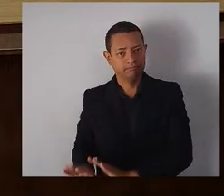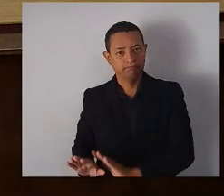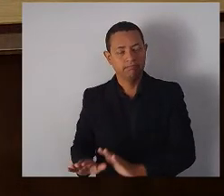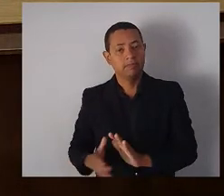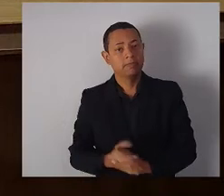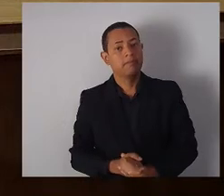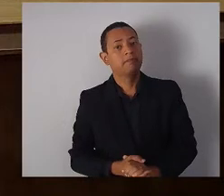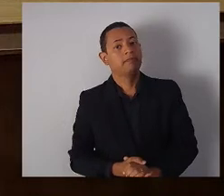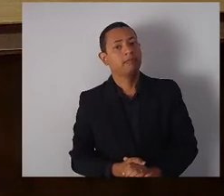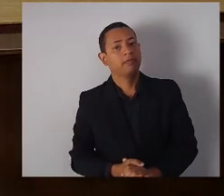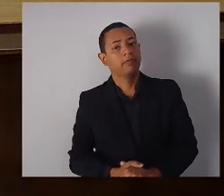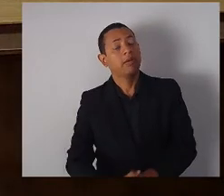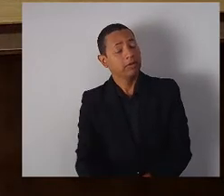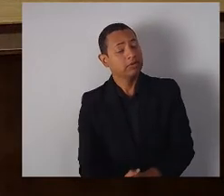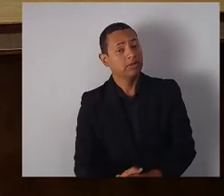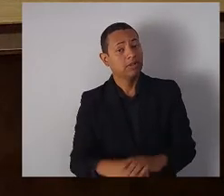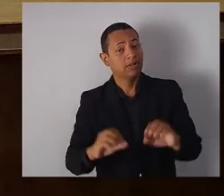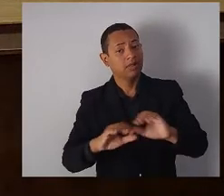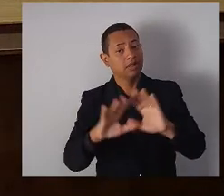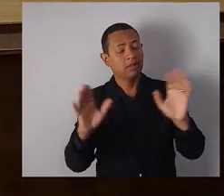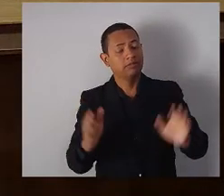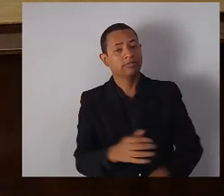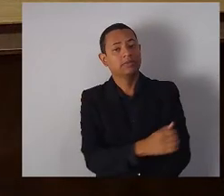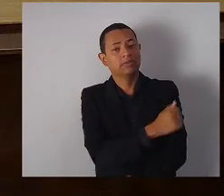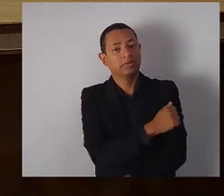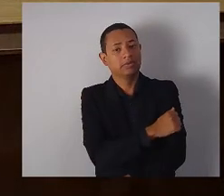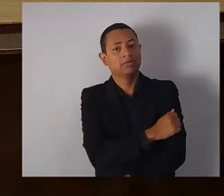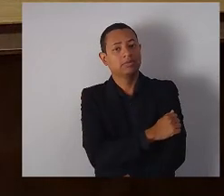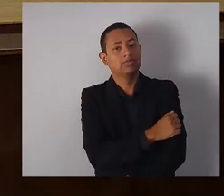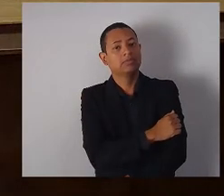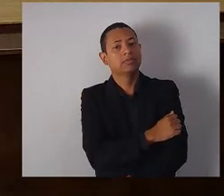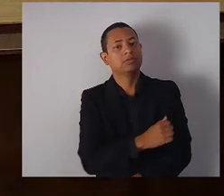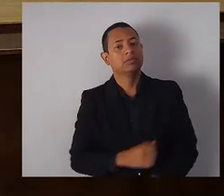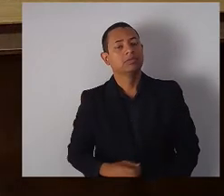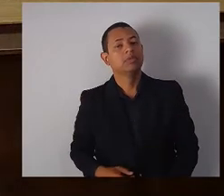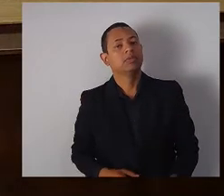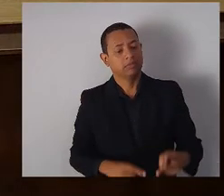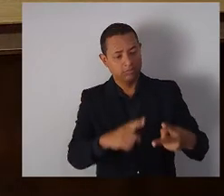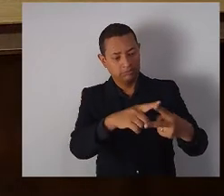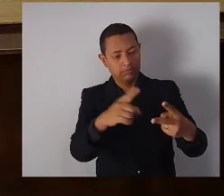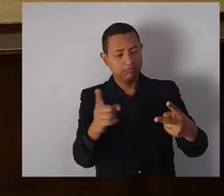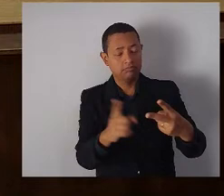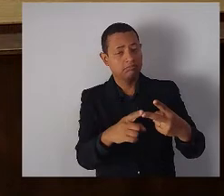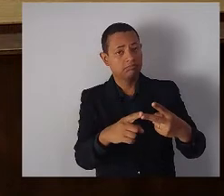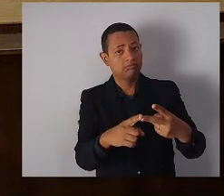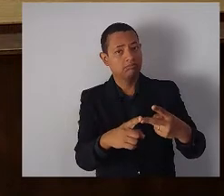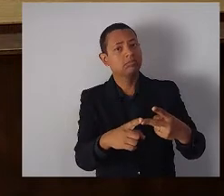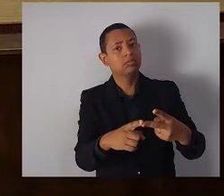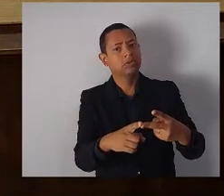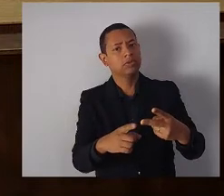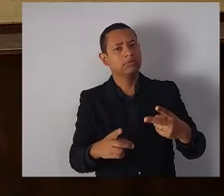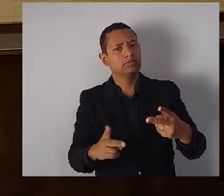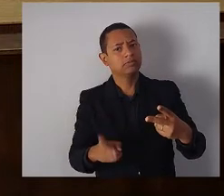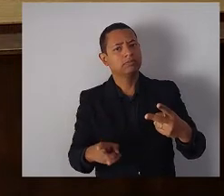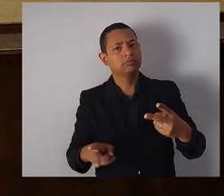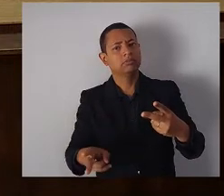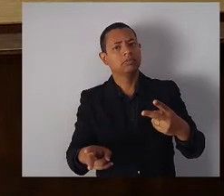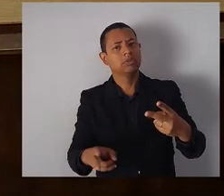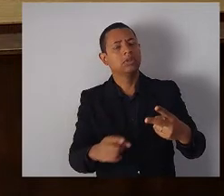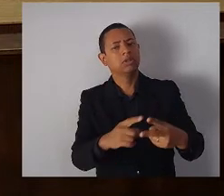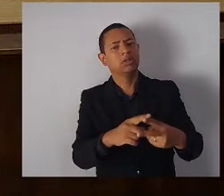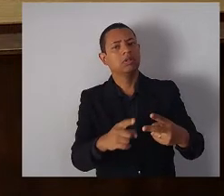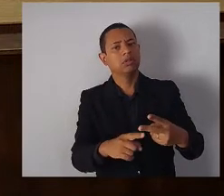claro para os alunos, a plateia, que nós mantivemos os 2 processos, justamente aqueles 2 processos que